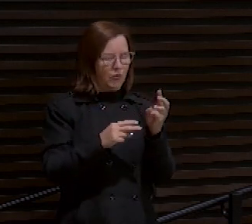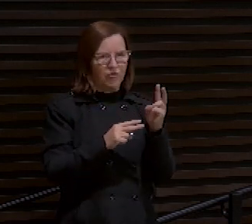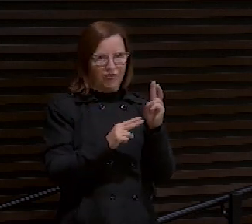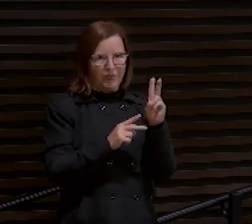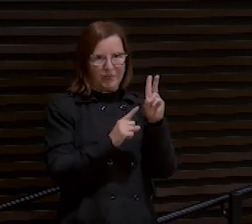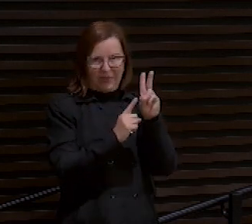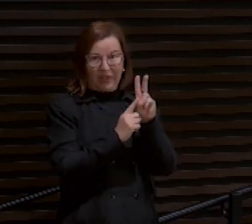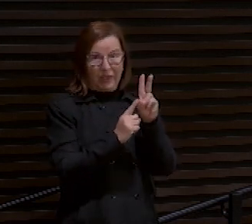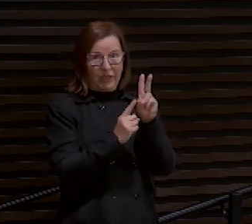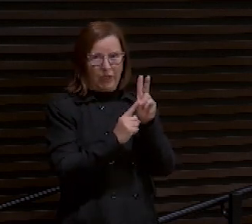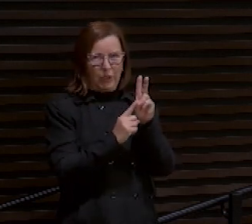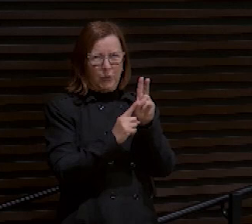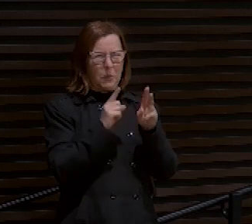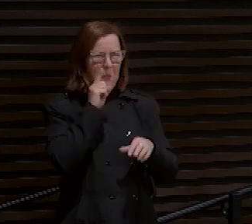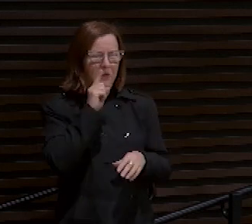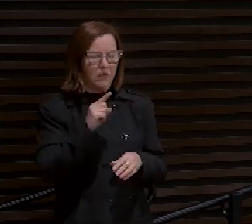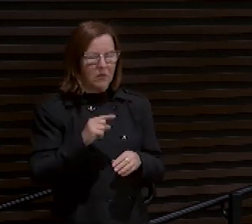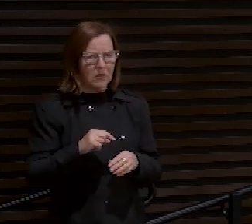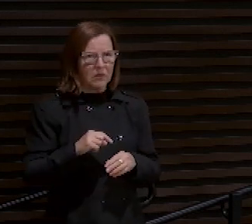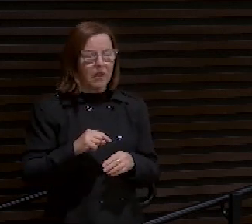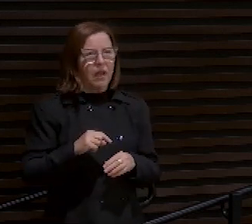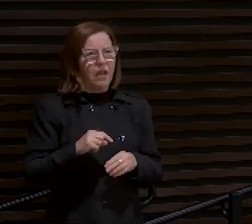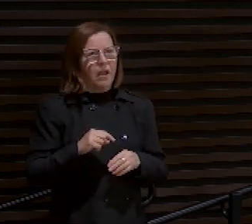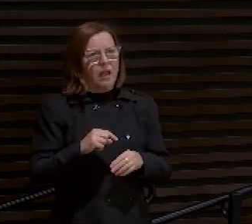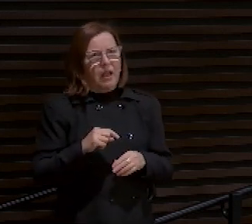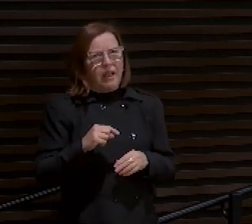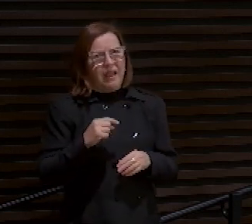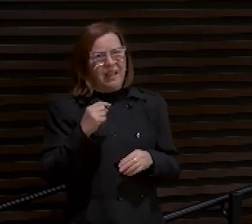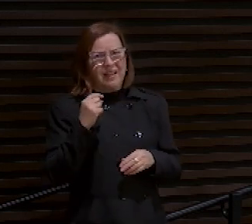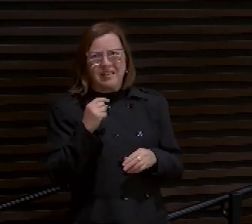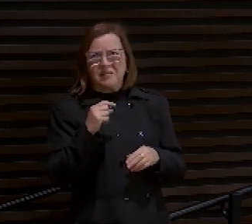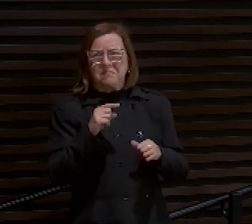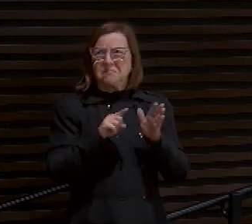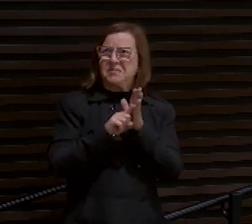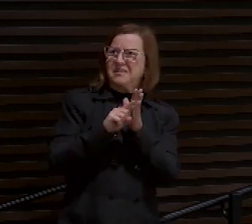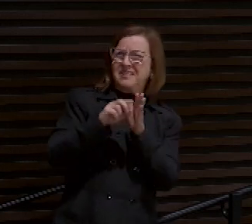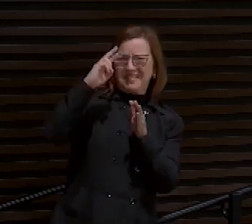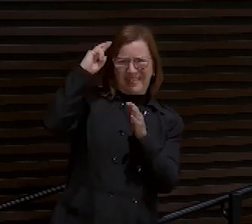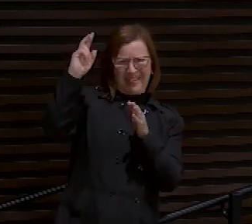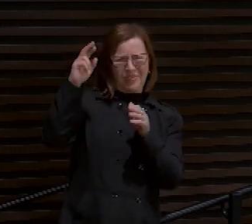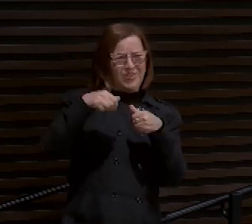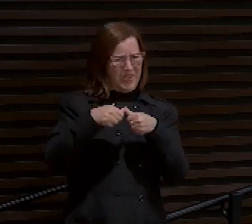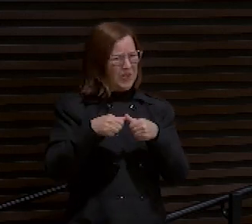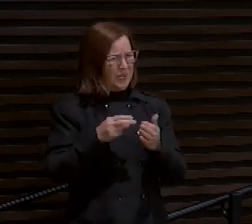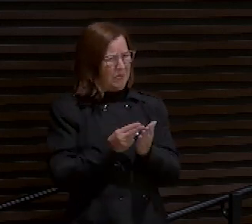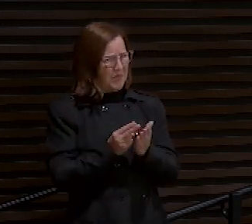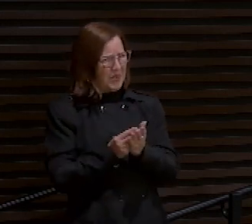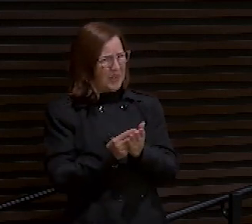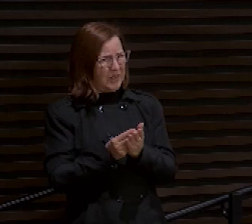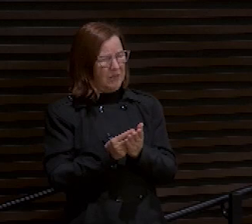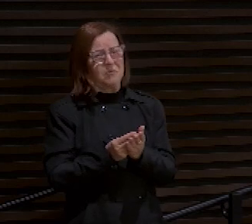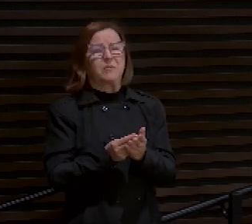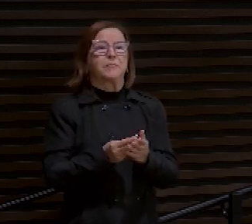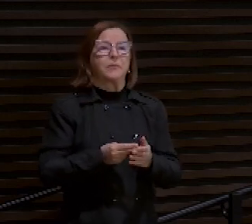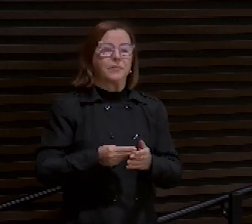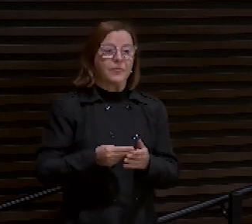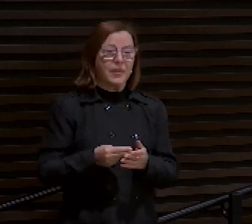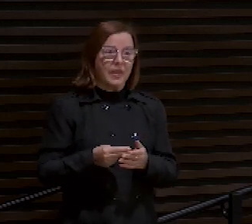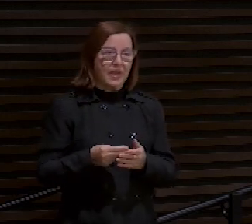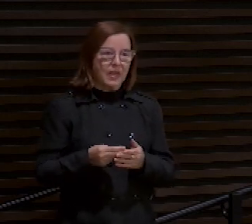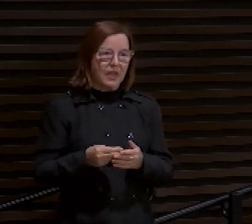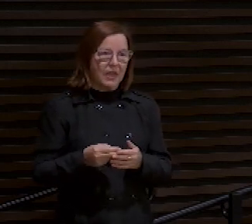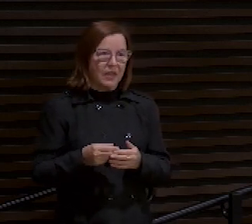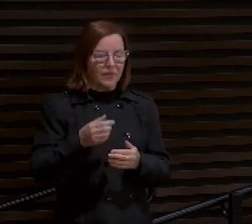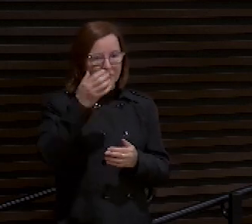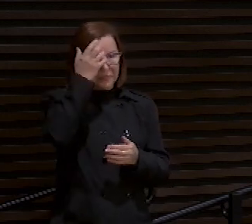E eles falaram: Senhor, mas será que é isso mesmo? Mas o Espírito Santo colocou no coração daqueles irmãos. Eu vou falar aqui mais do Nate Saint, da